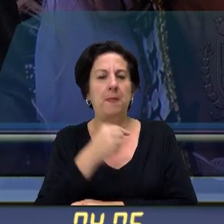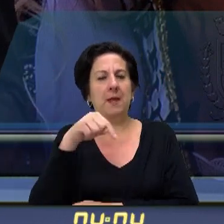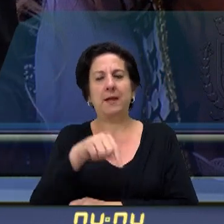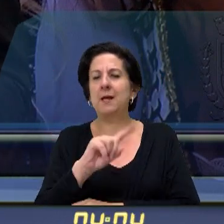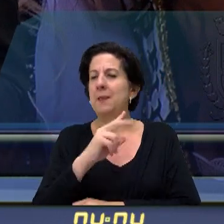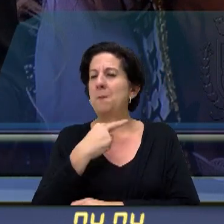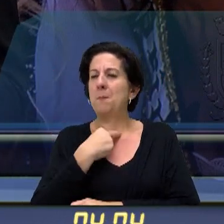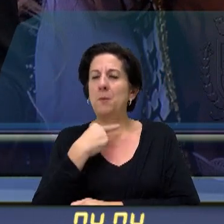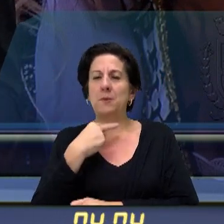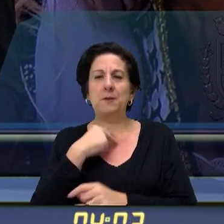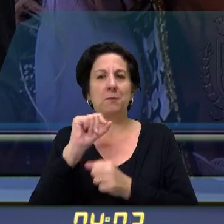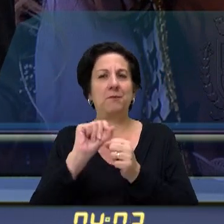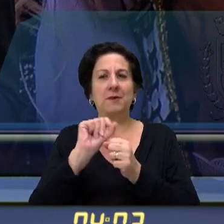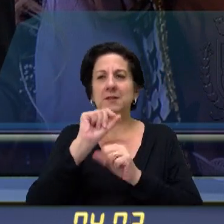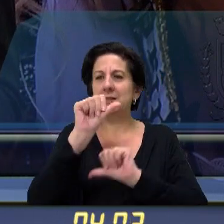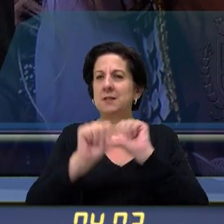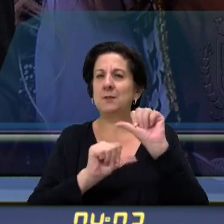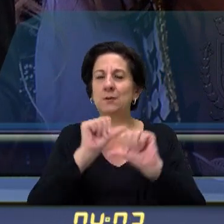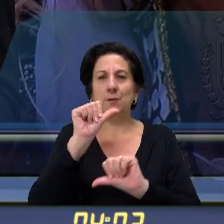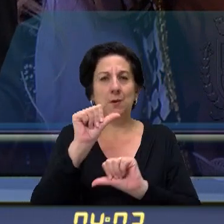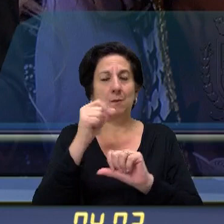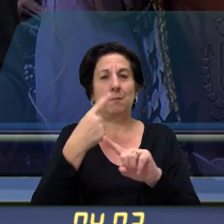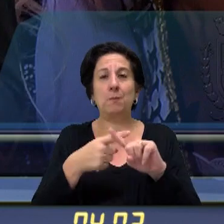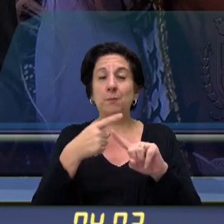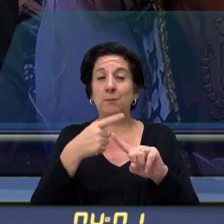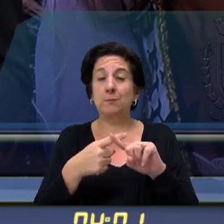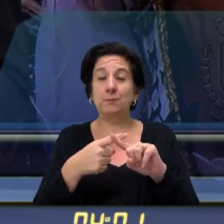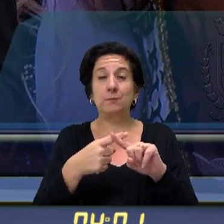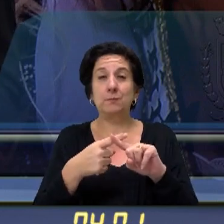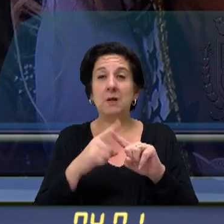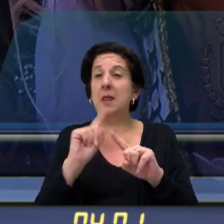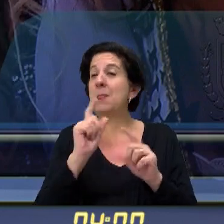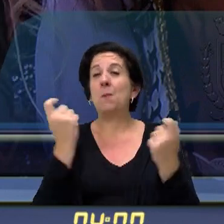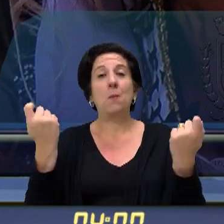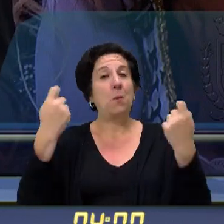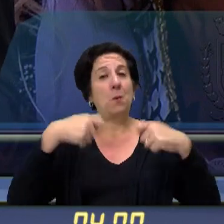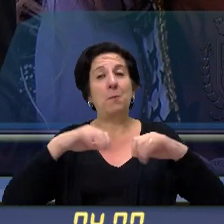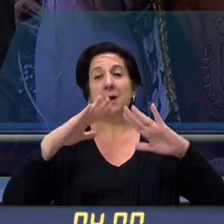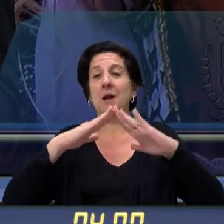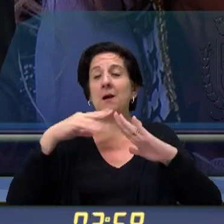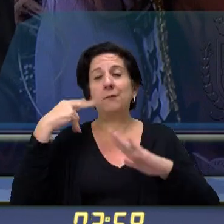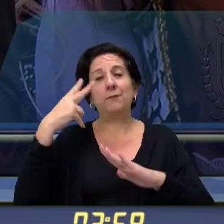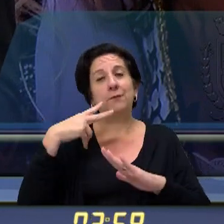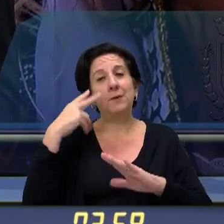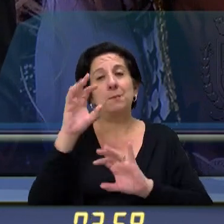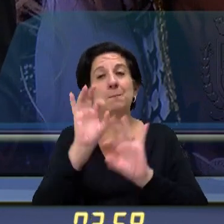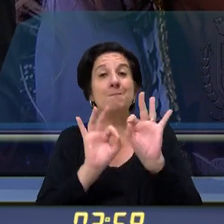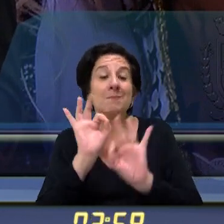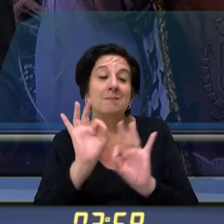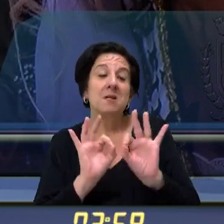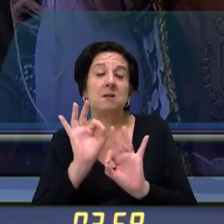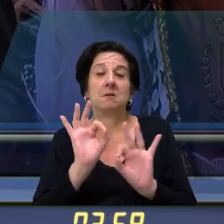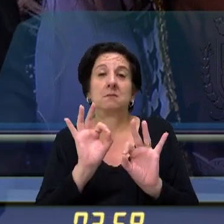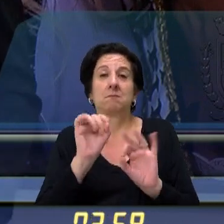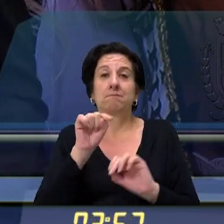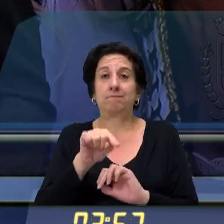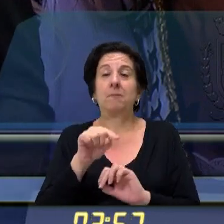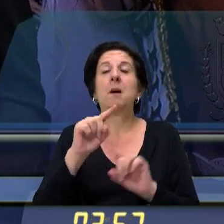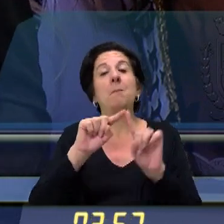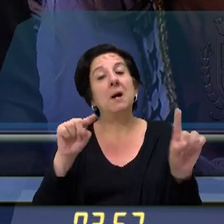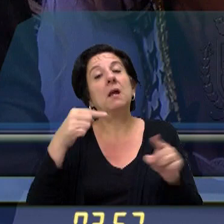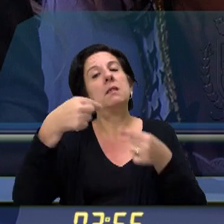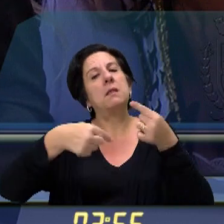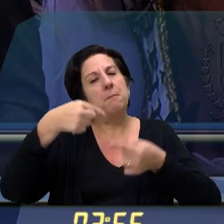podemos fazer essa alteração, porque não é a competência da Câmara de Vereadores mexer nessa questão. Mas o debate,